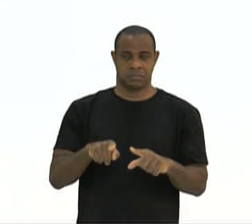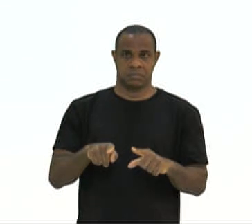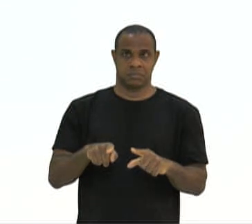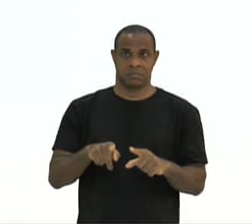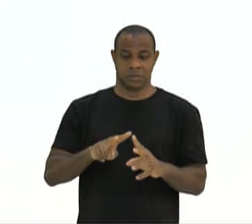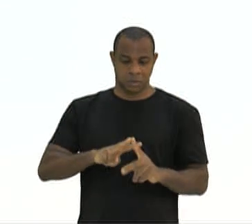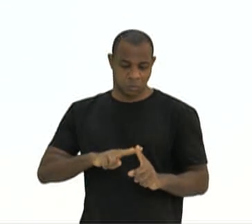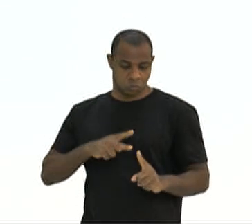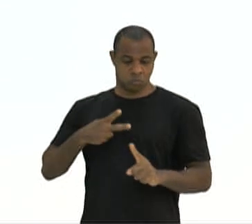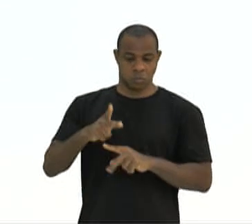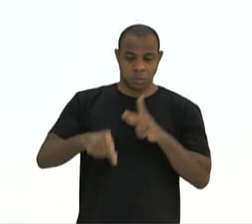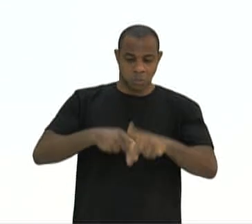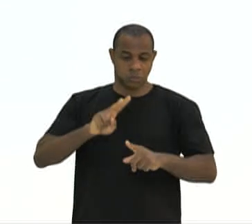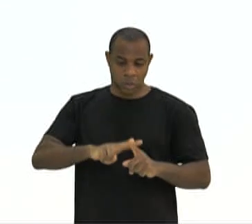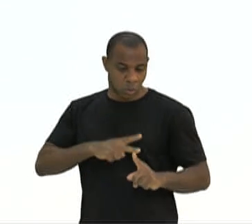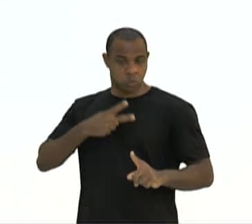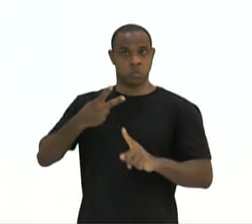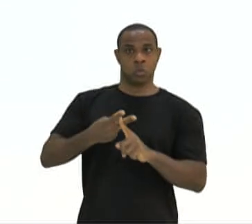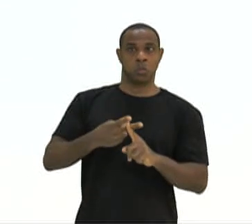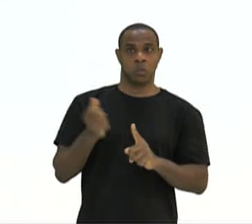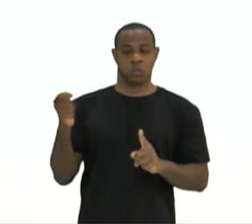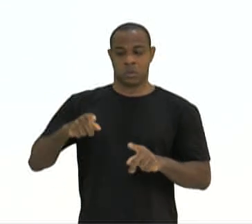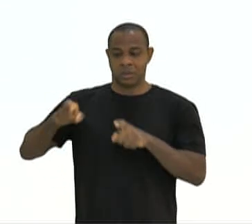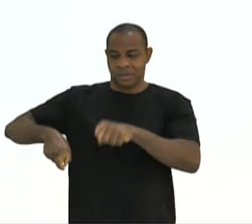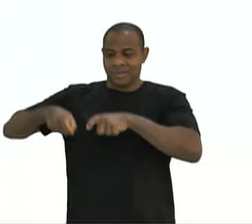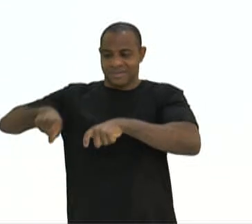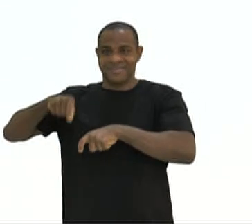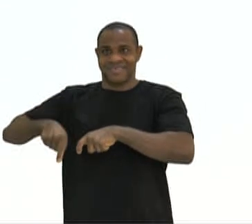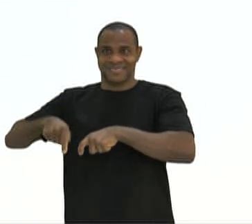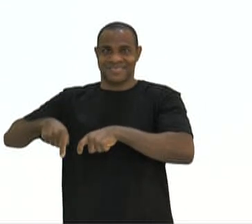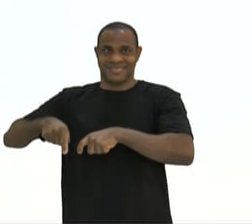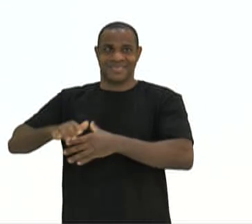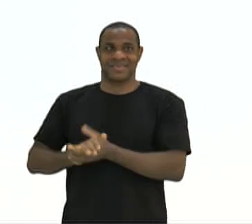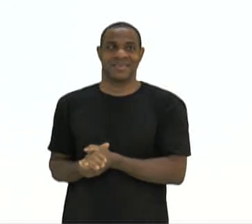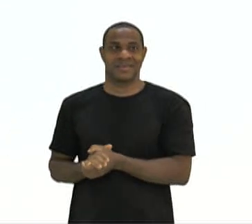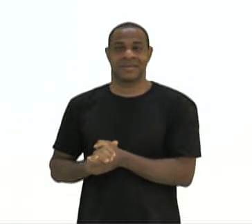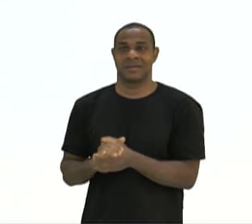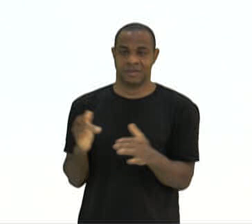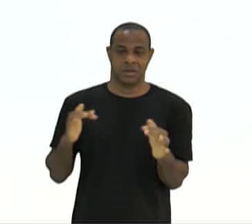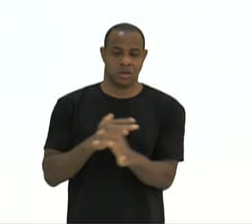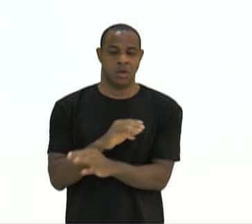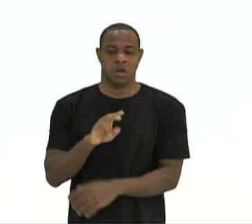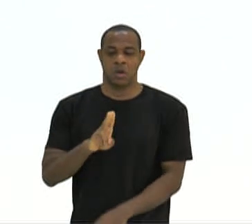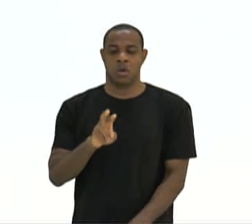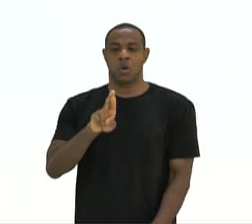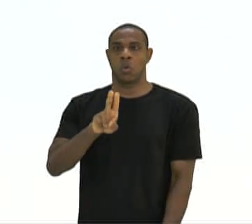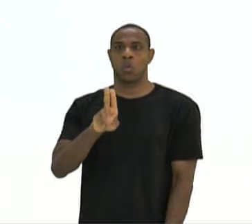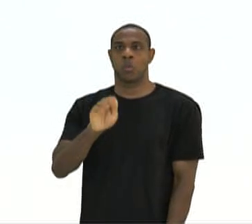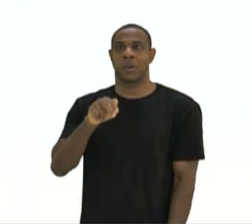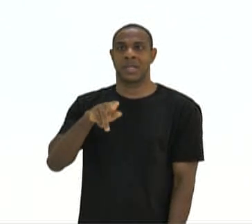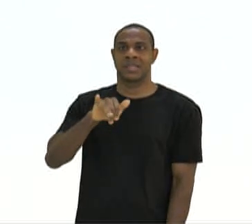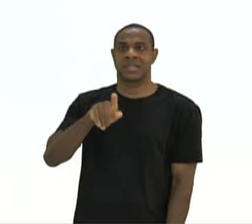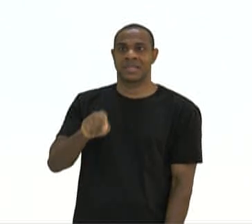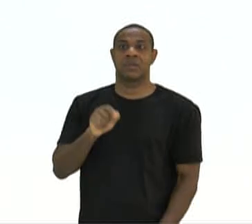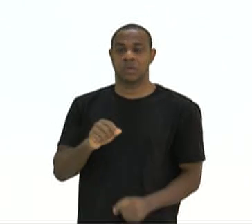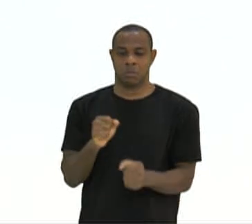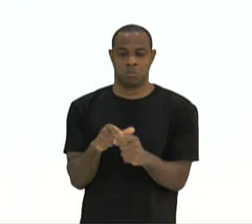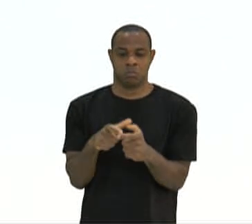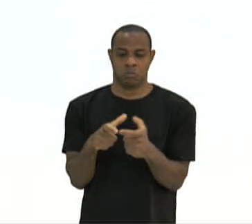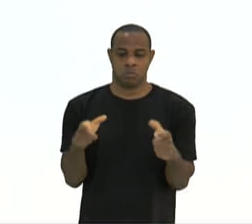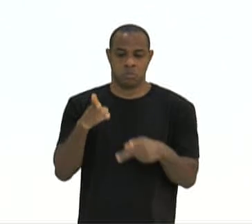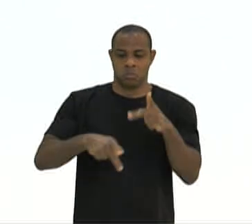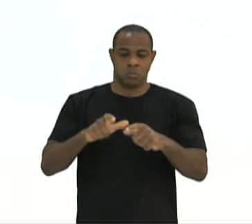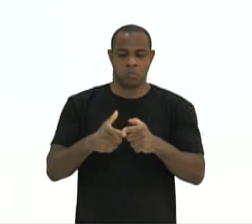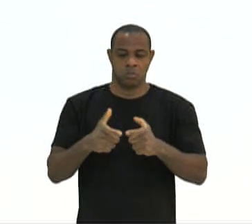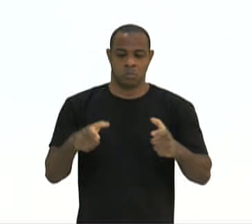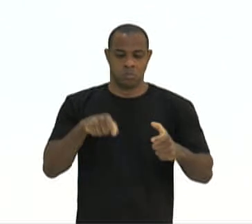rural. Sempre lembrando daquela relação, né? O que é a urbanização? O crescimento maior da população